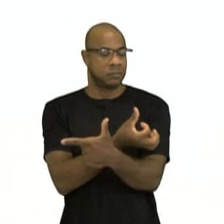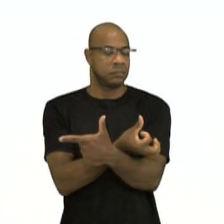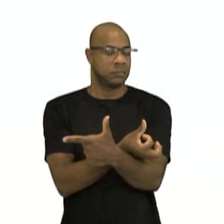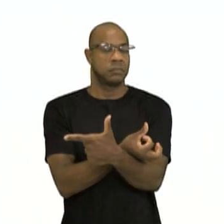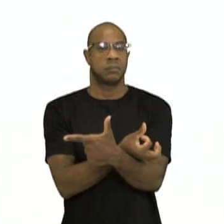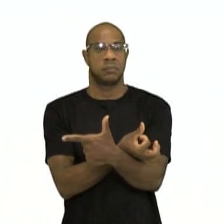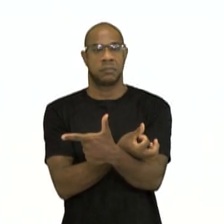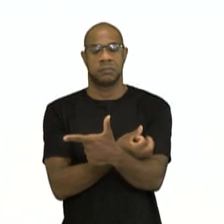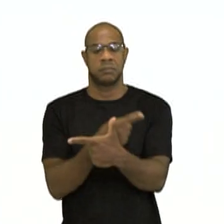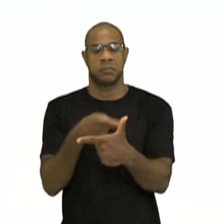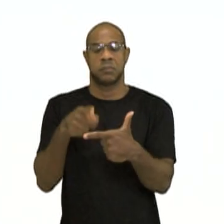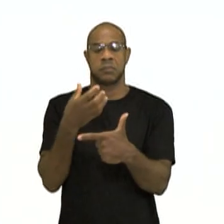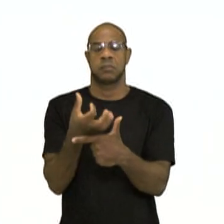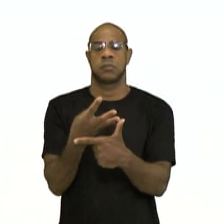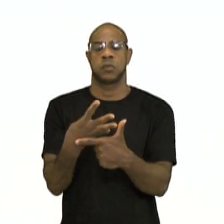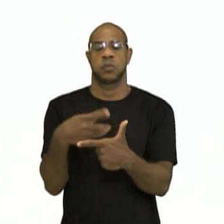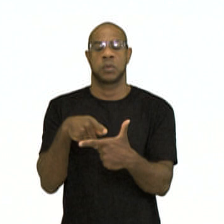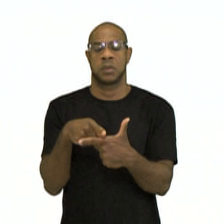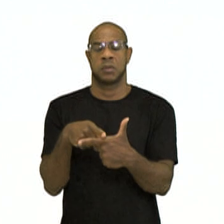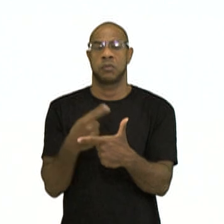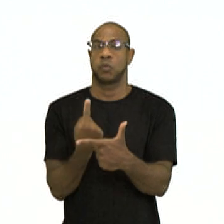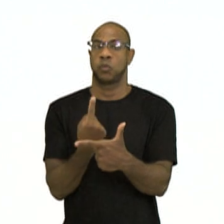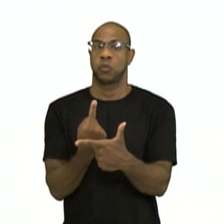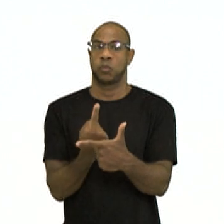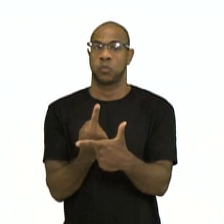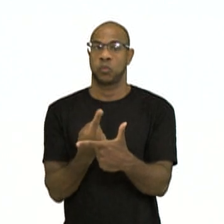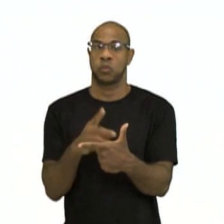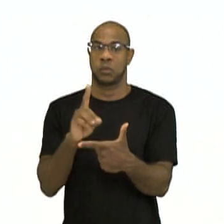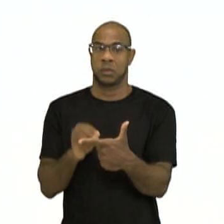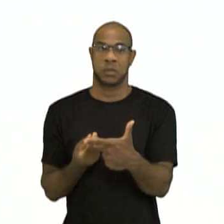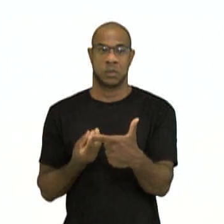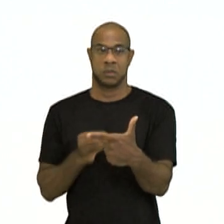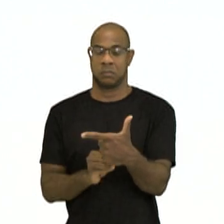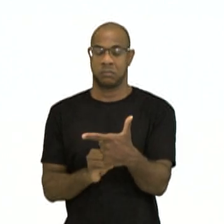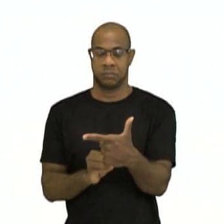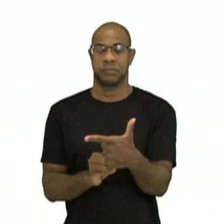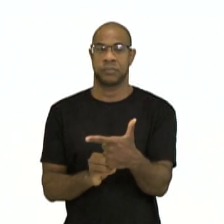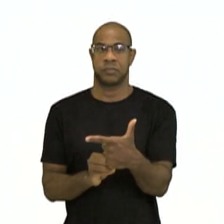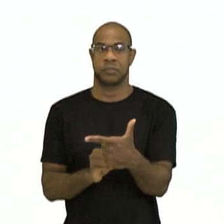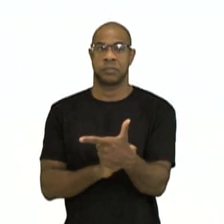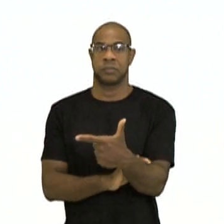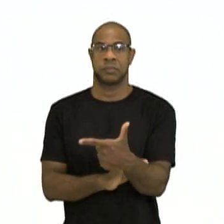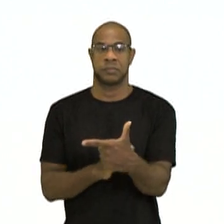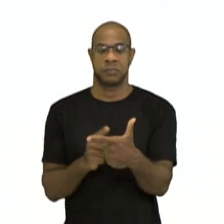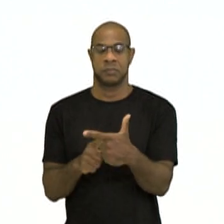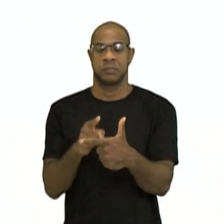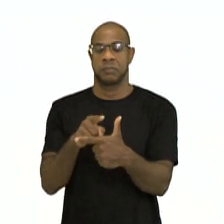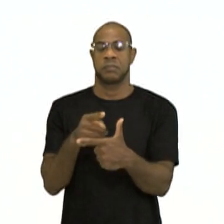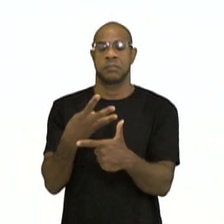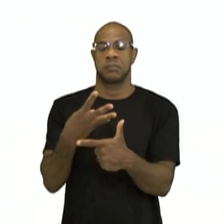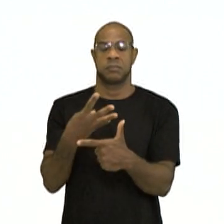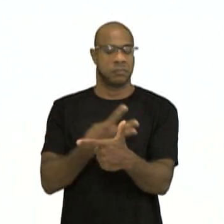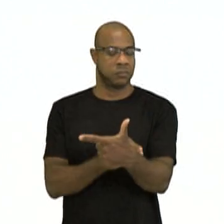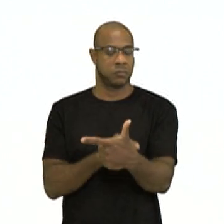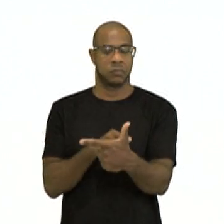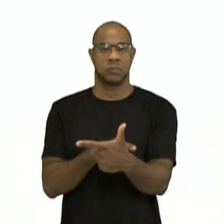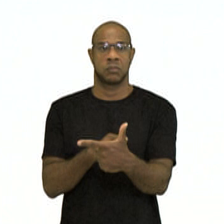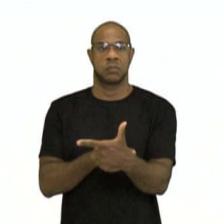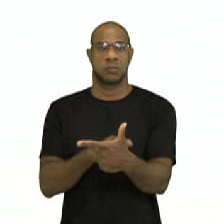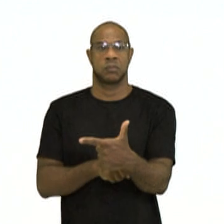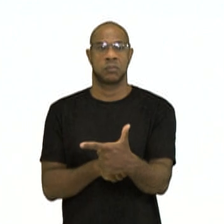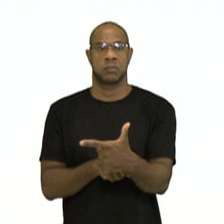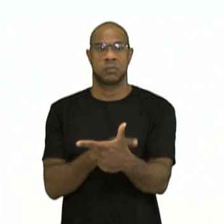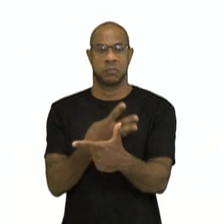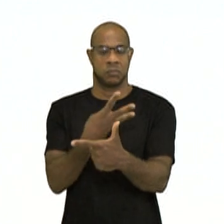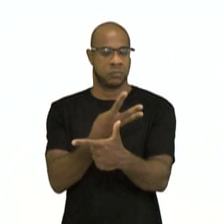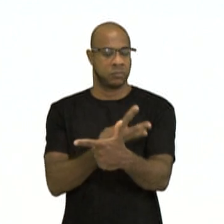dividido por 4 vai dar 1, né? Que na verdade vale 10. 10 vezes 4, 40. Se eu subtrair 60